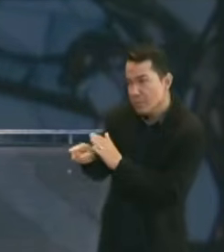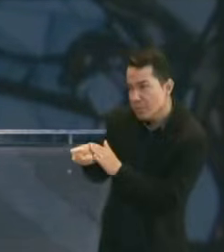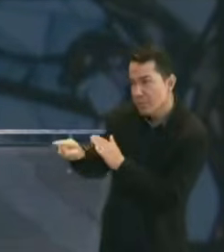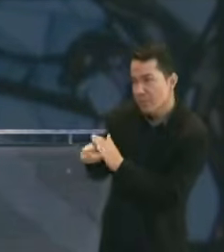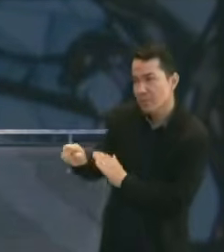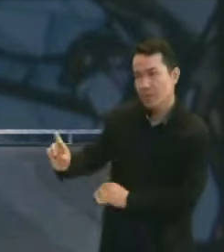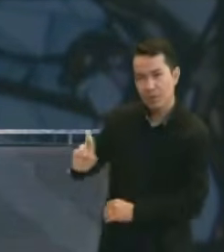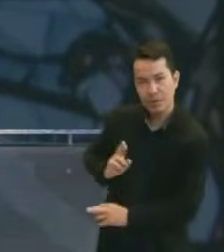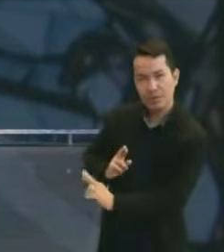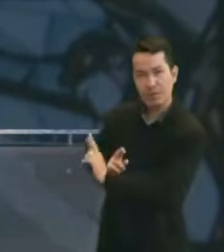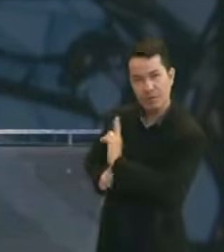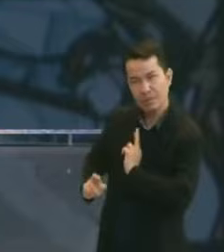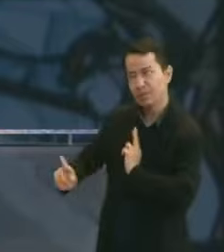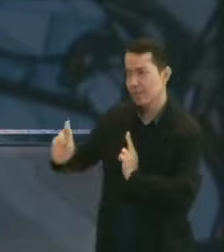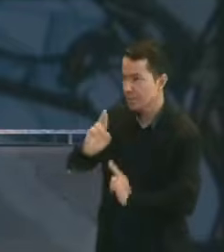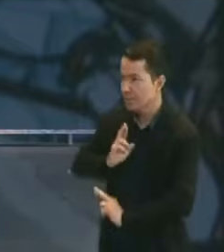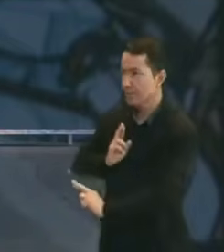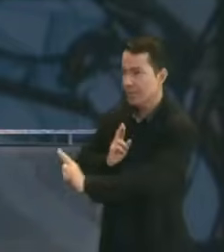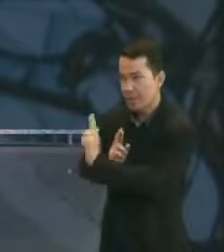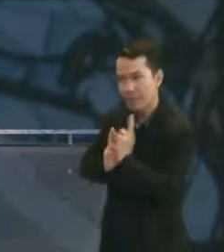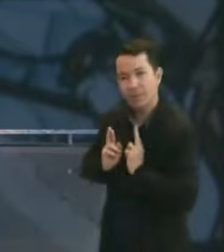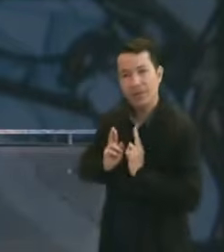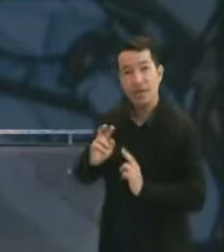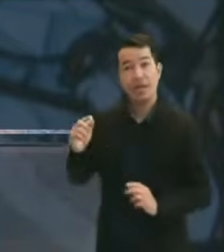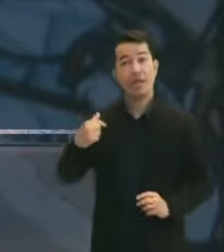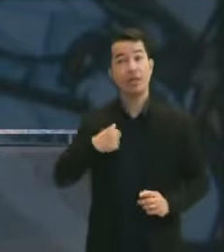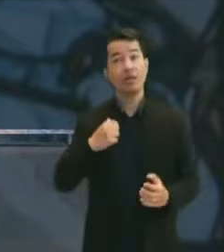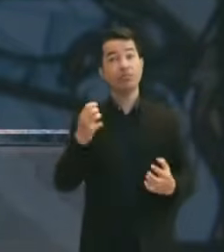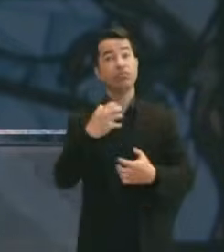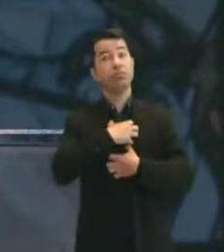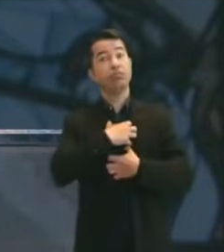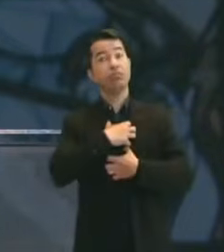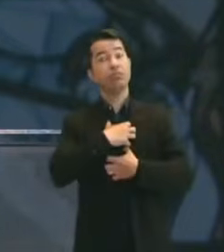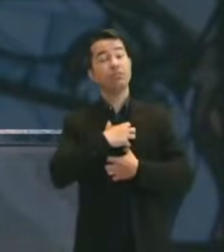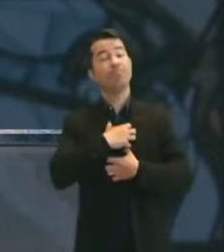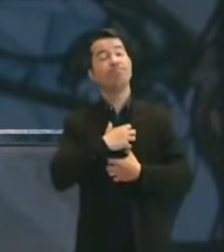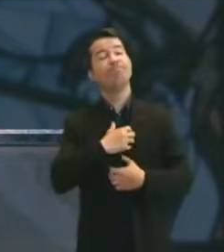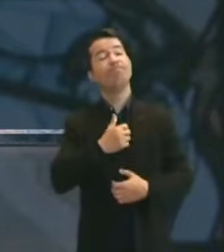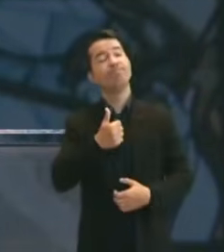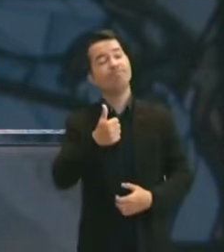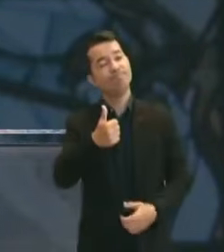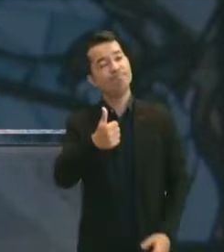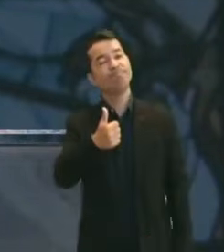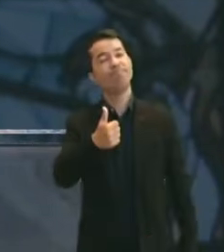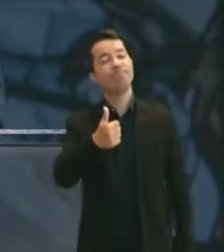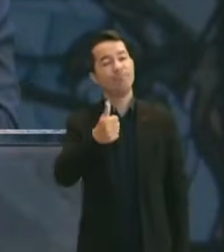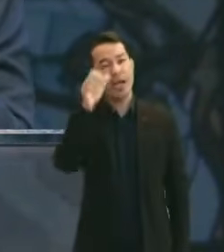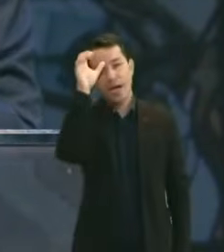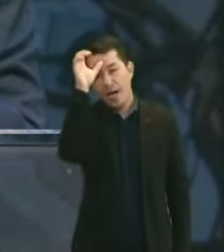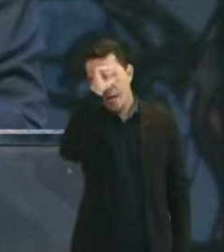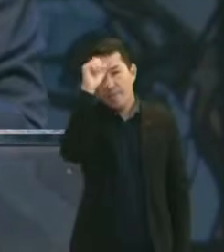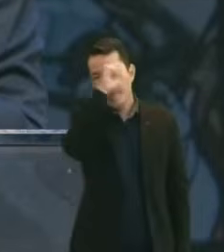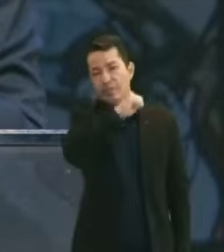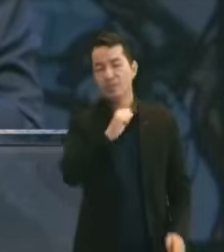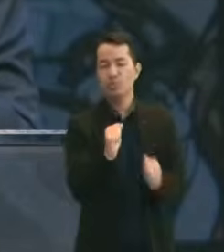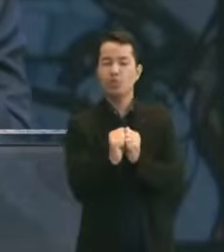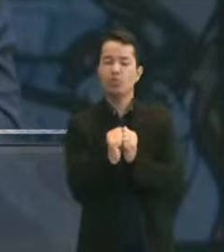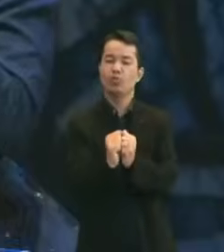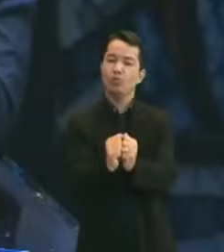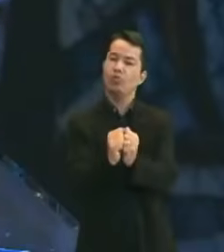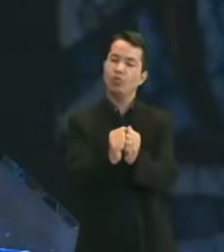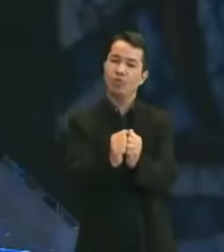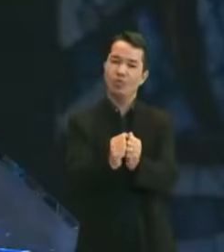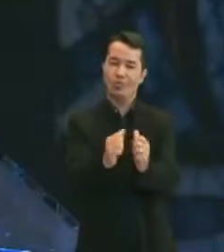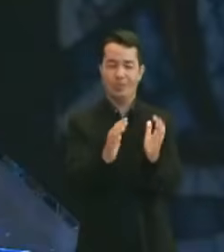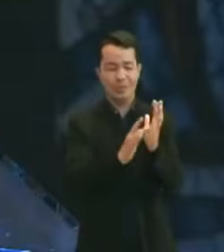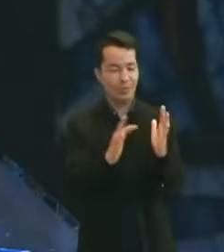a palavra de Deus. Isso fez toda a diferença na minha caminhada com Deus. Eu tenho uma experiência também nesse